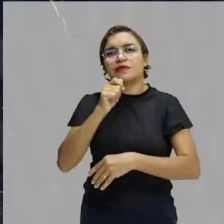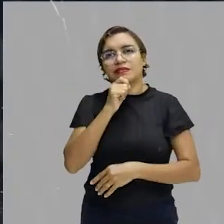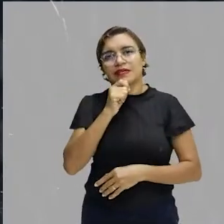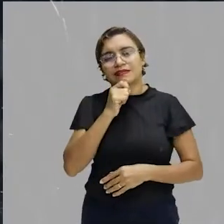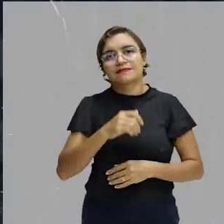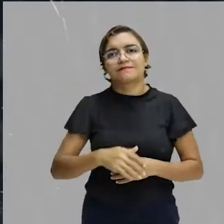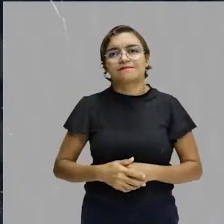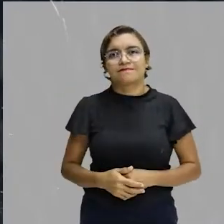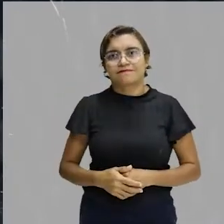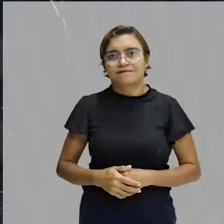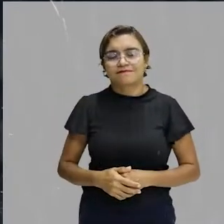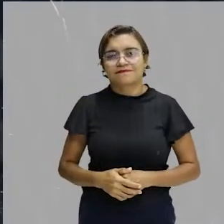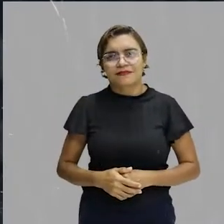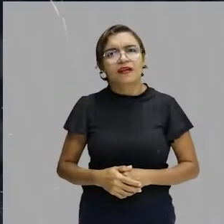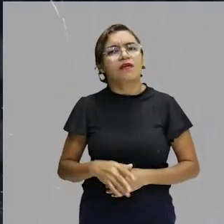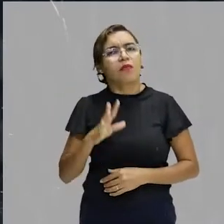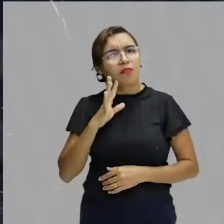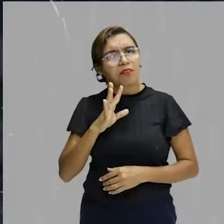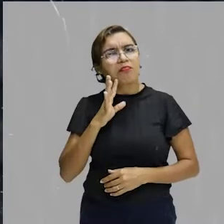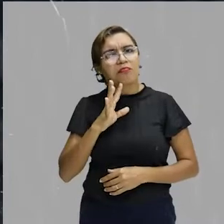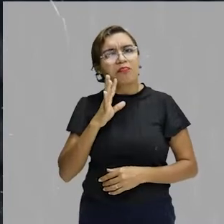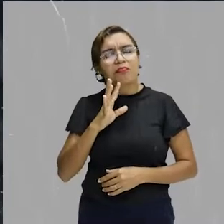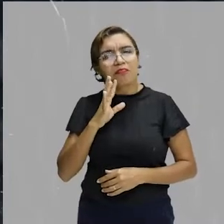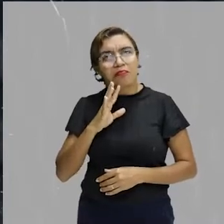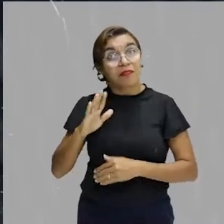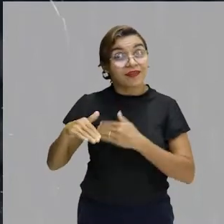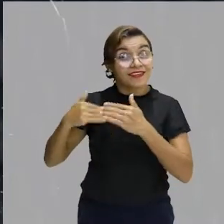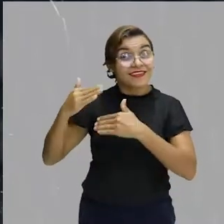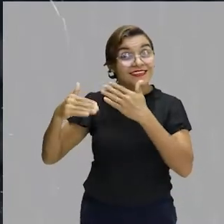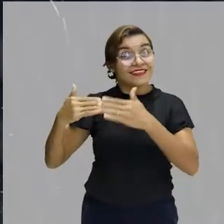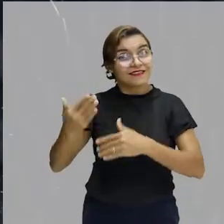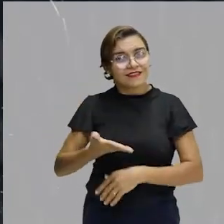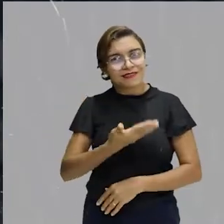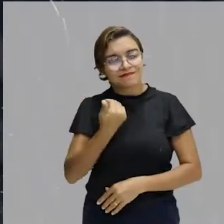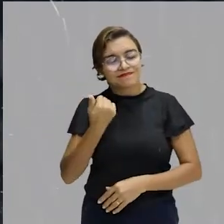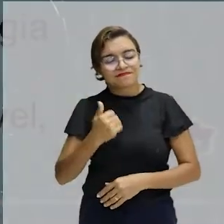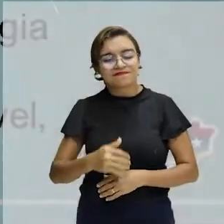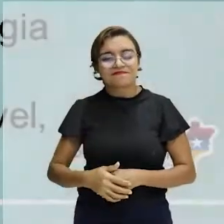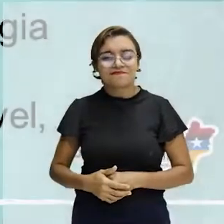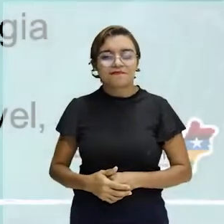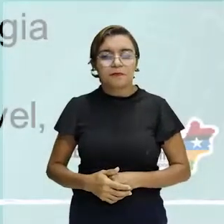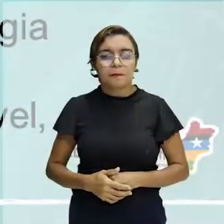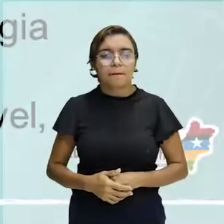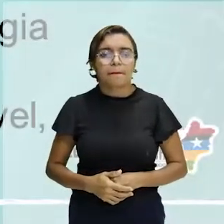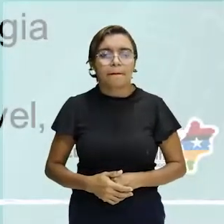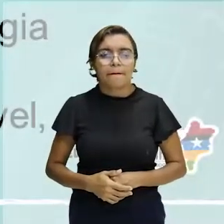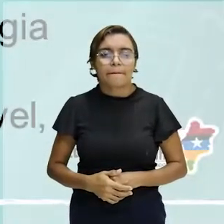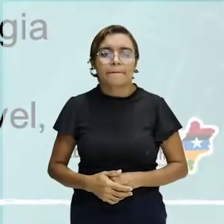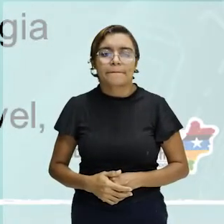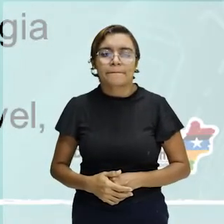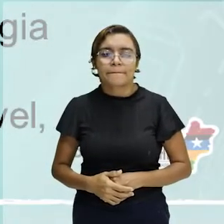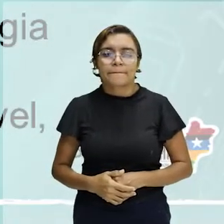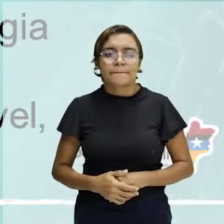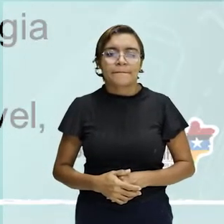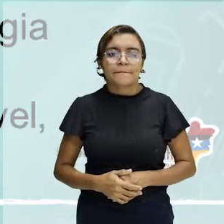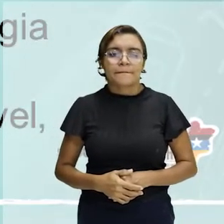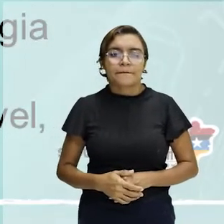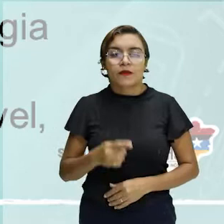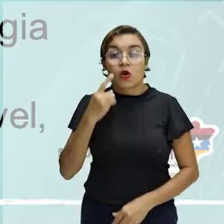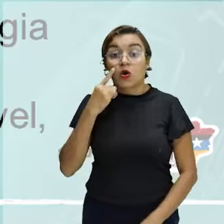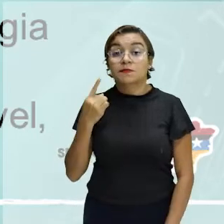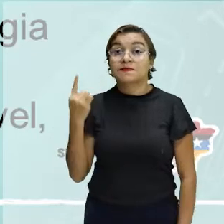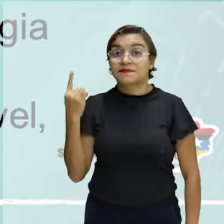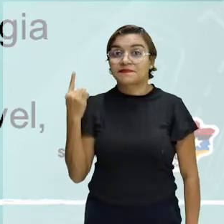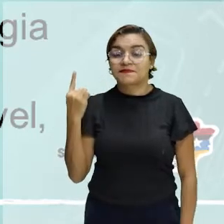Beleza? Olha quanta coisa legal. Bora evoluir? Bora. Olha aí, ó. Assinale a alternativa